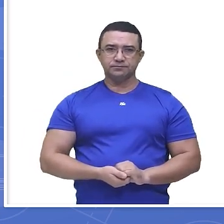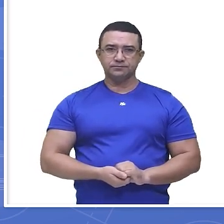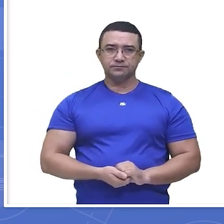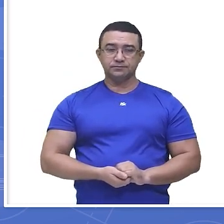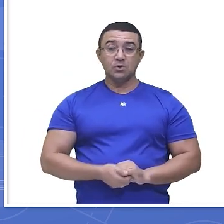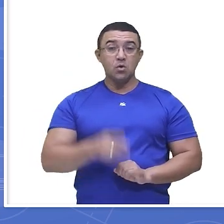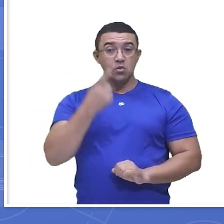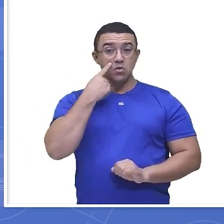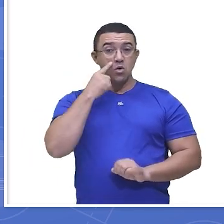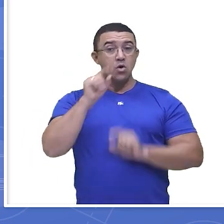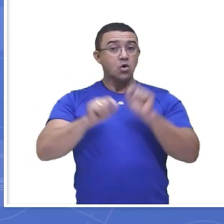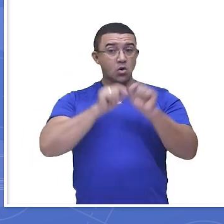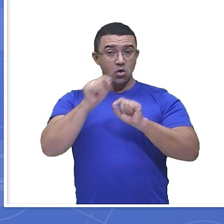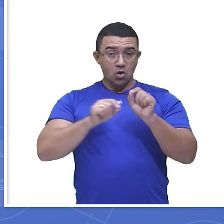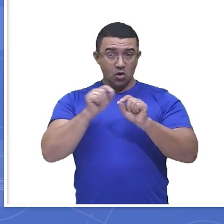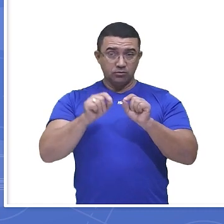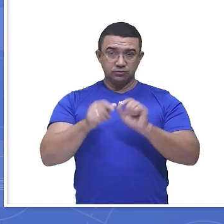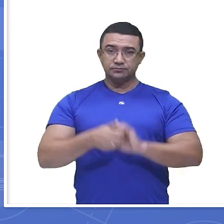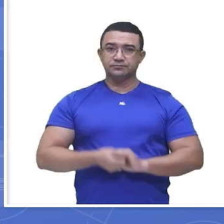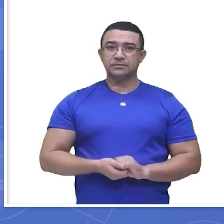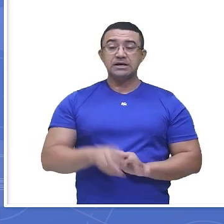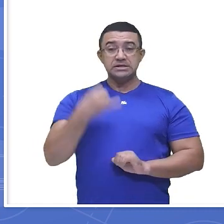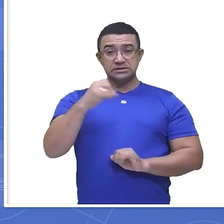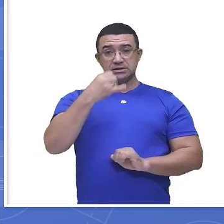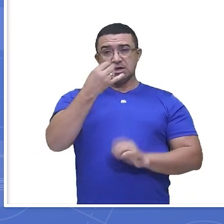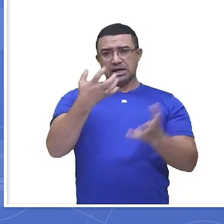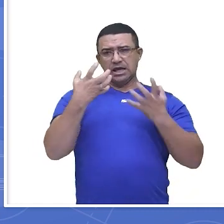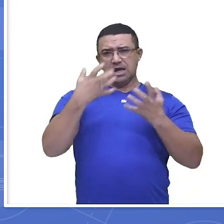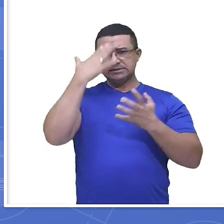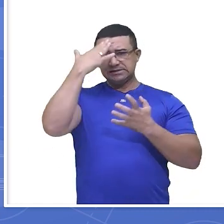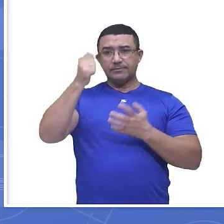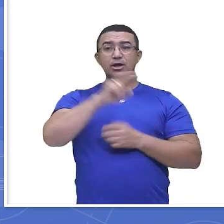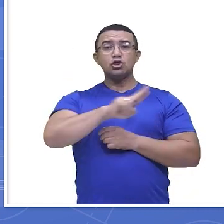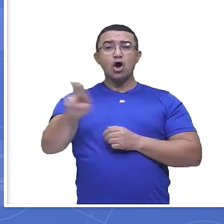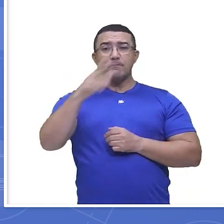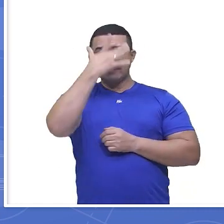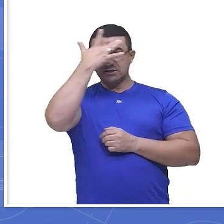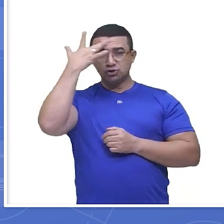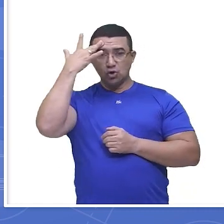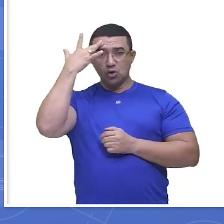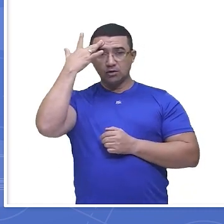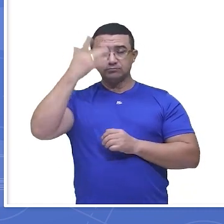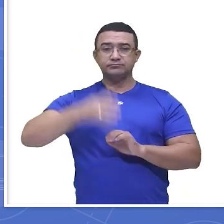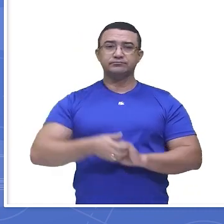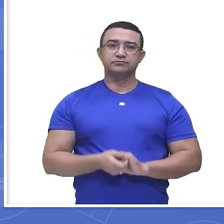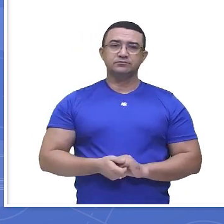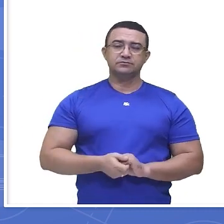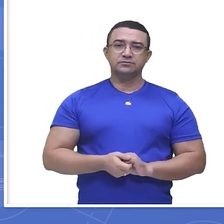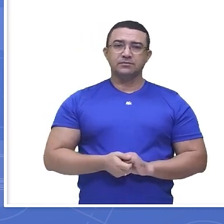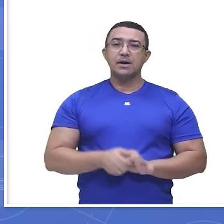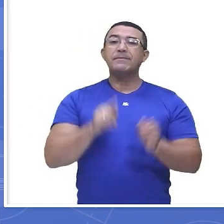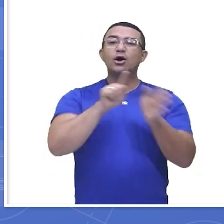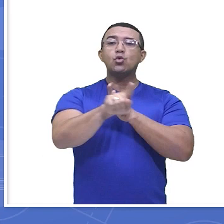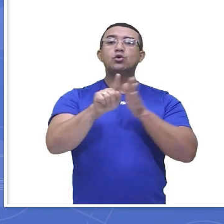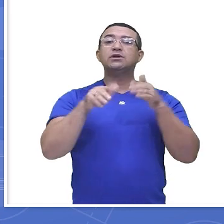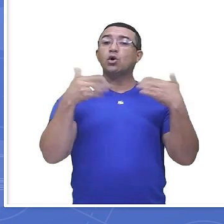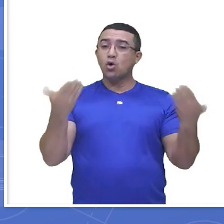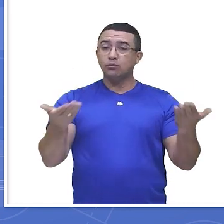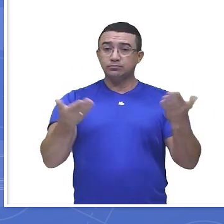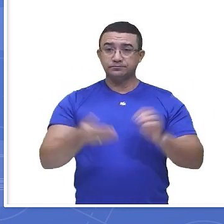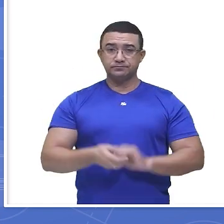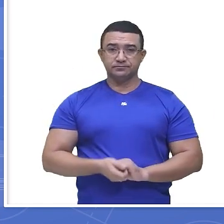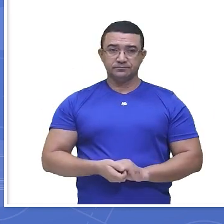ver como foi que ficou? Se eu quero saber o nome de alguém, el nombre, como é que fica no espanhol? Vamos lá